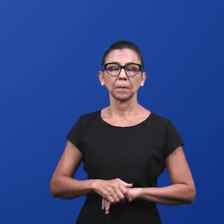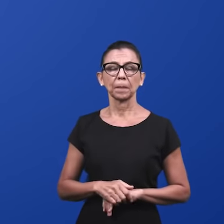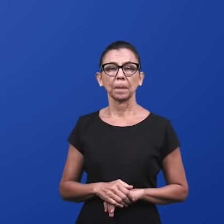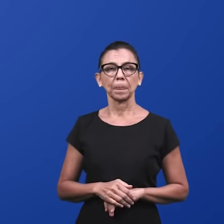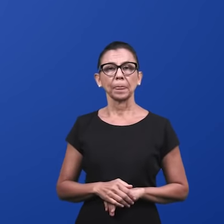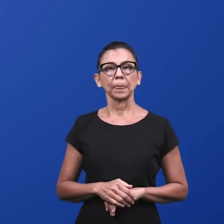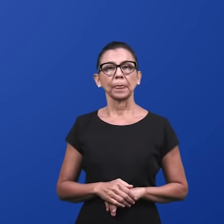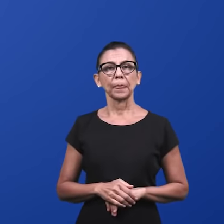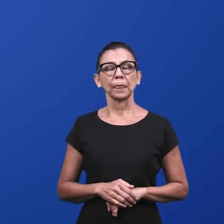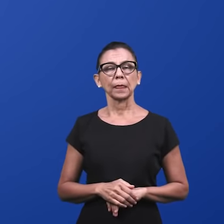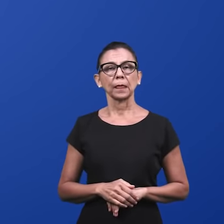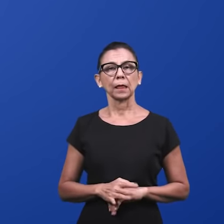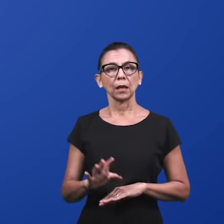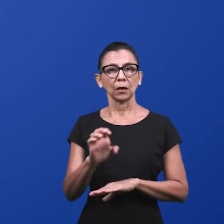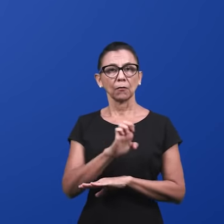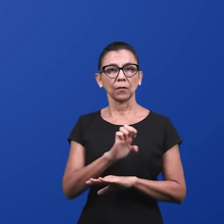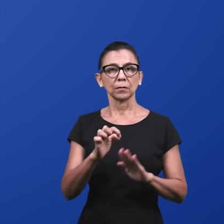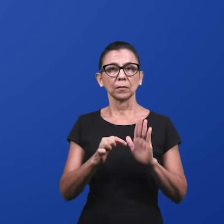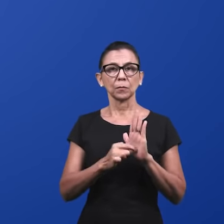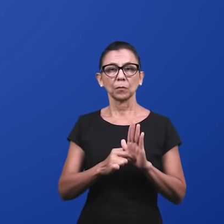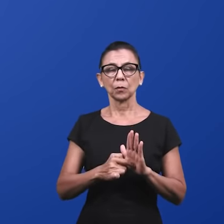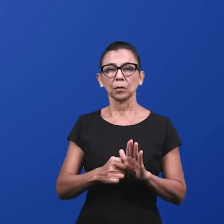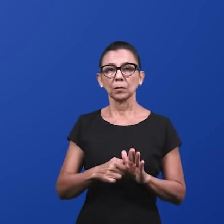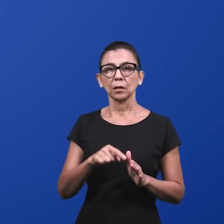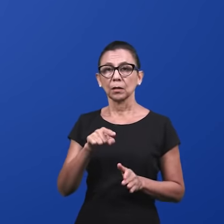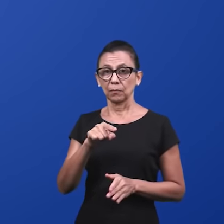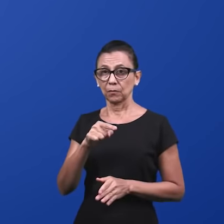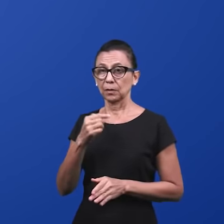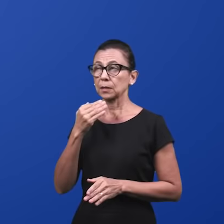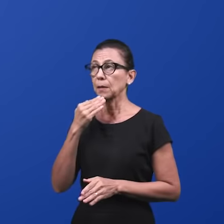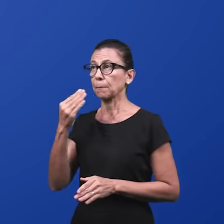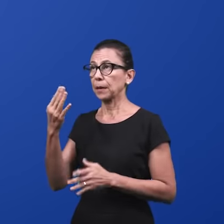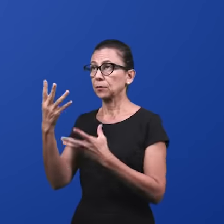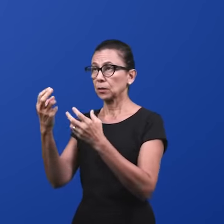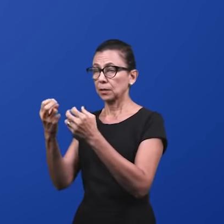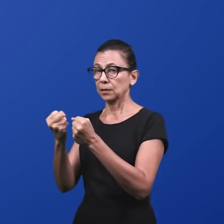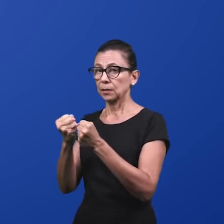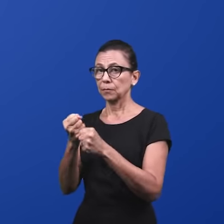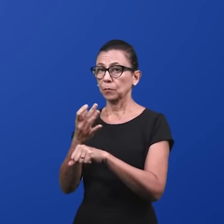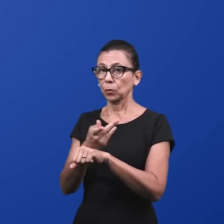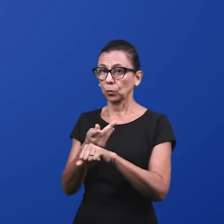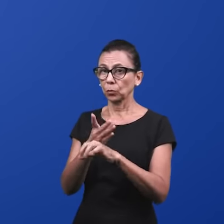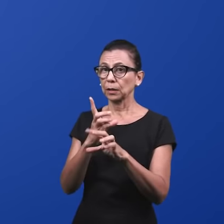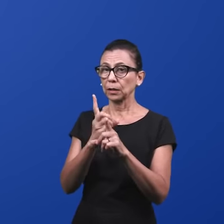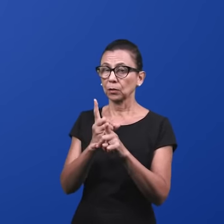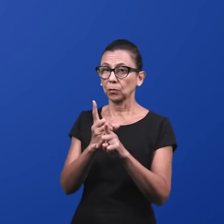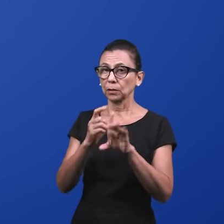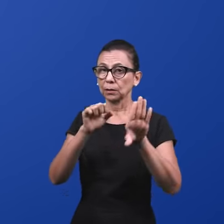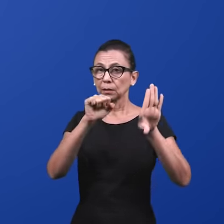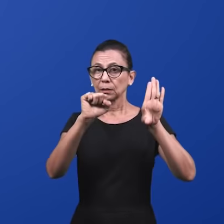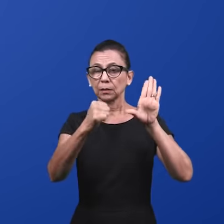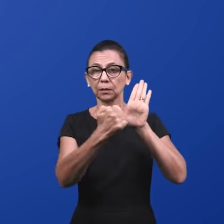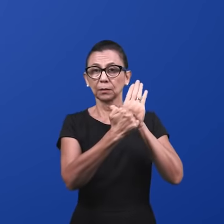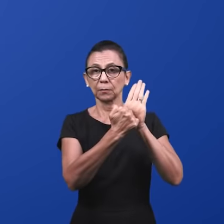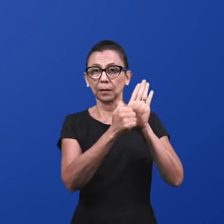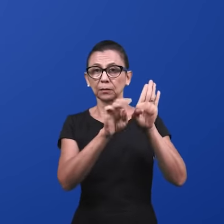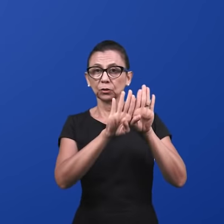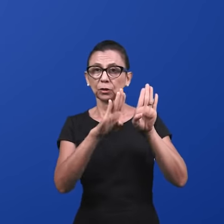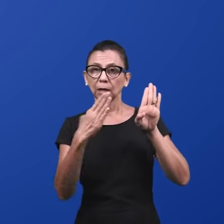assim: porque aquele que pede, recebe, e o que busca, encontra, e ao que bate, se